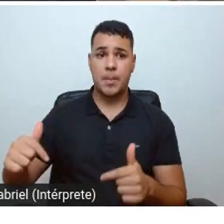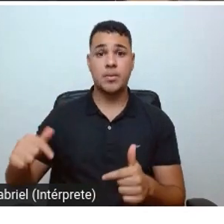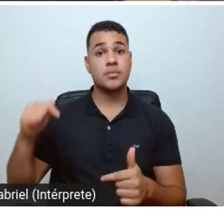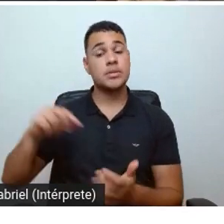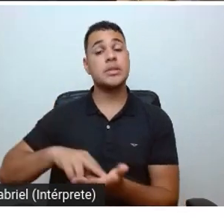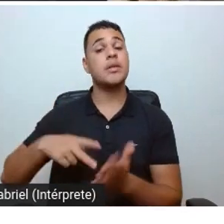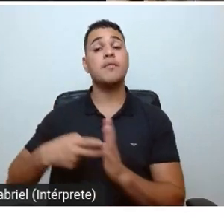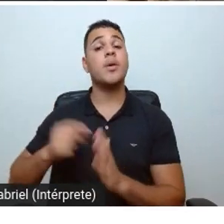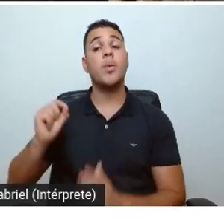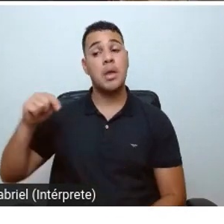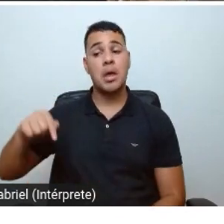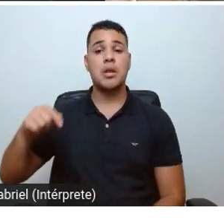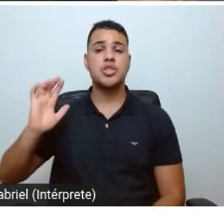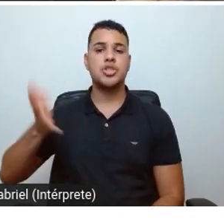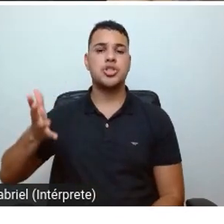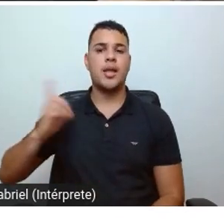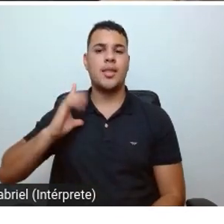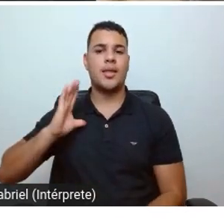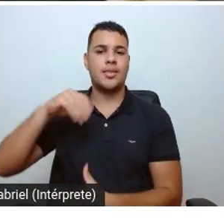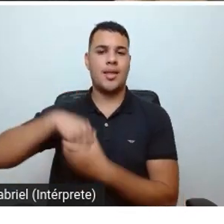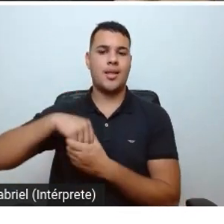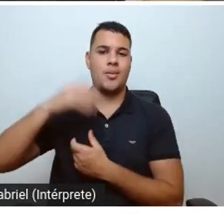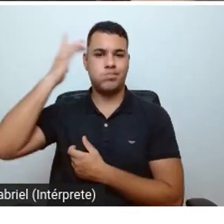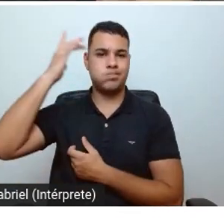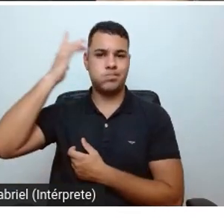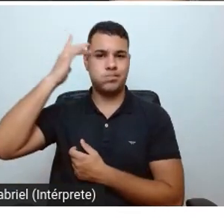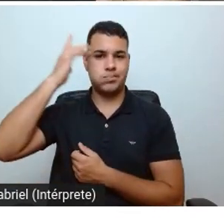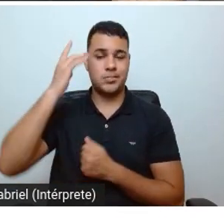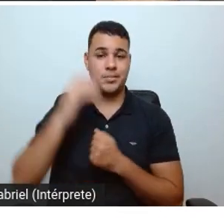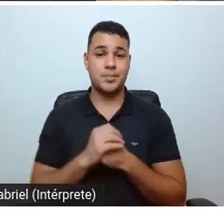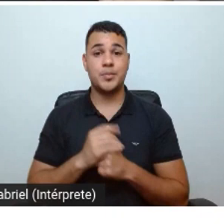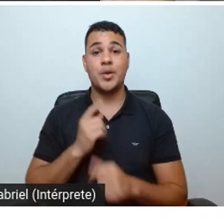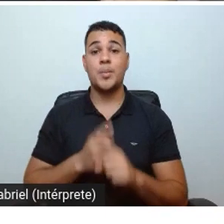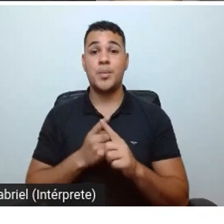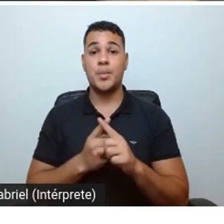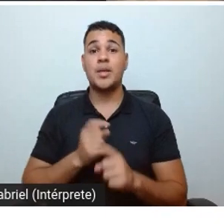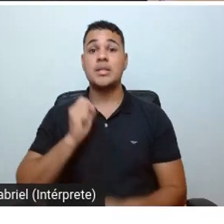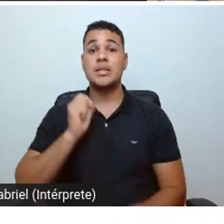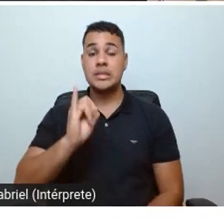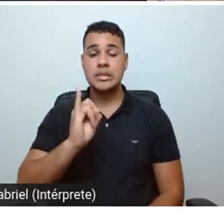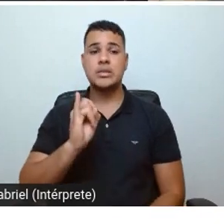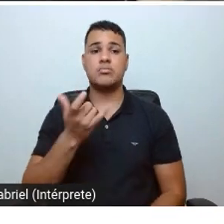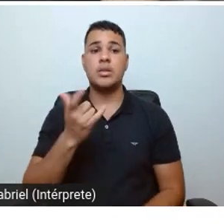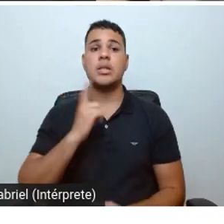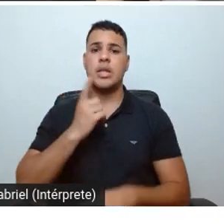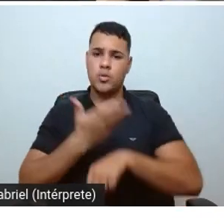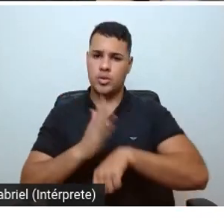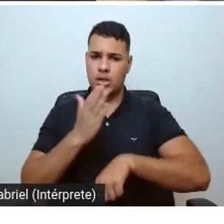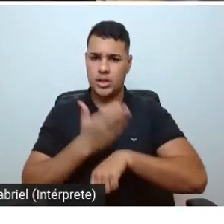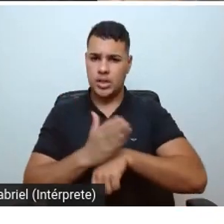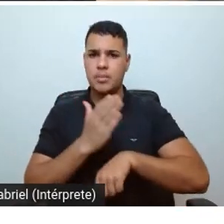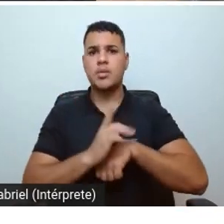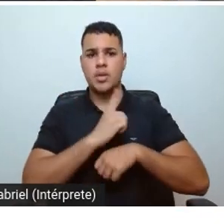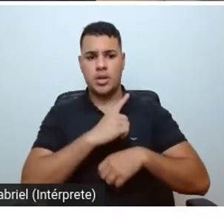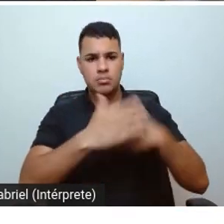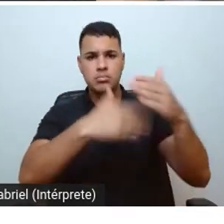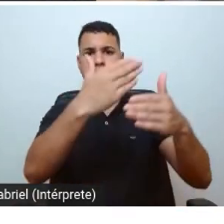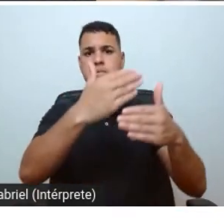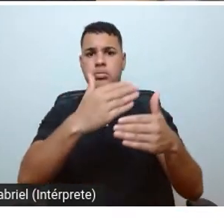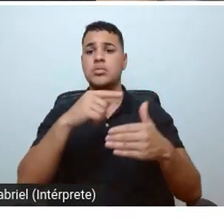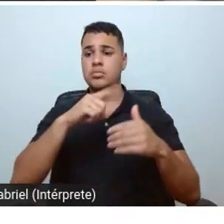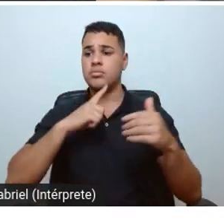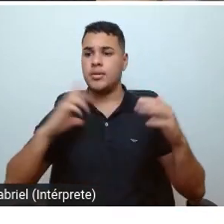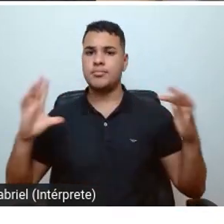maduro, tá? Porque quando o treinamento dessa inteligência artificial está madura, há uma